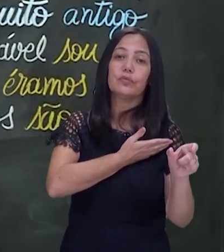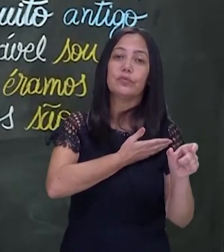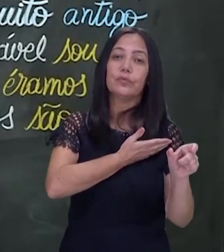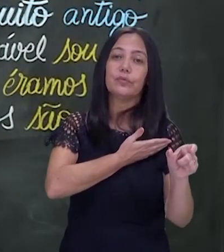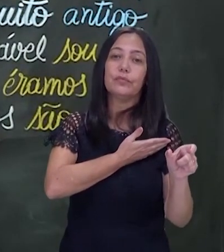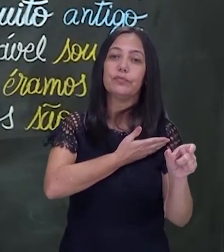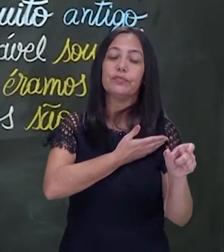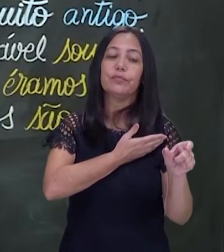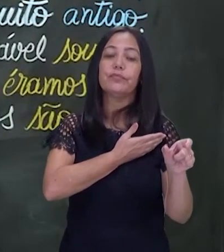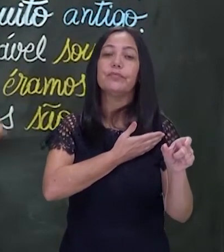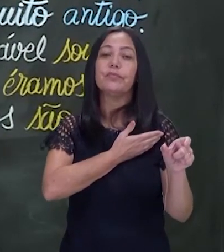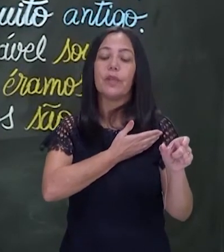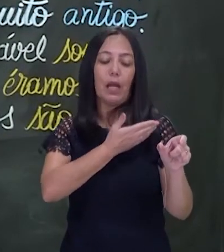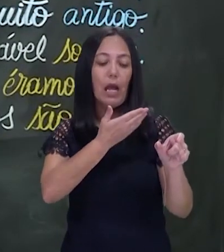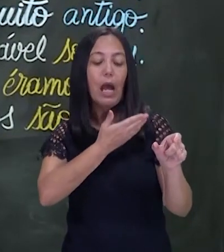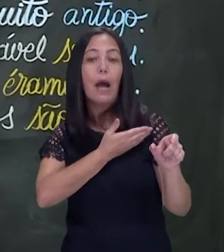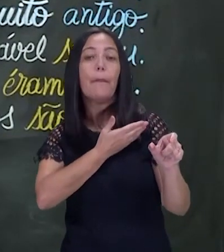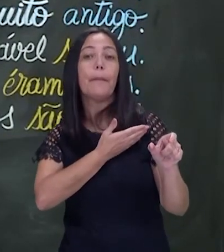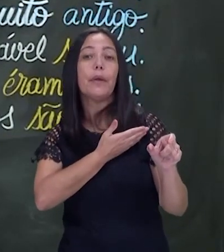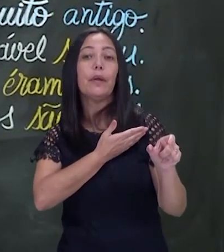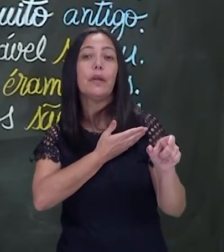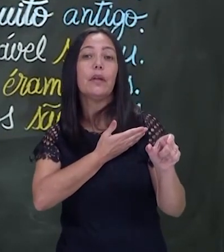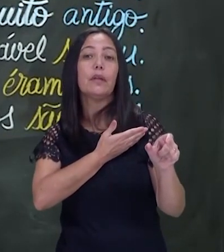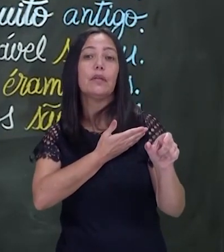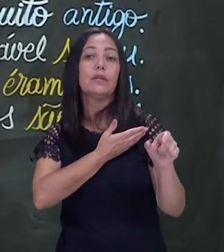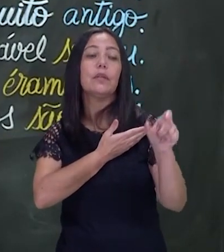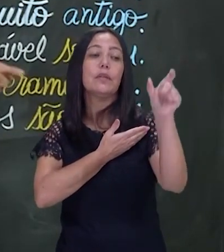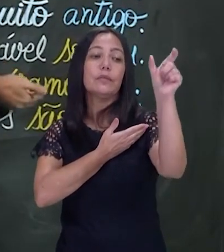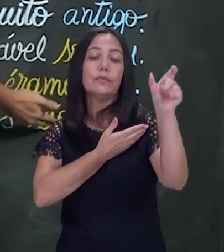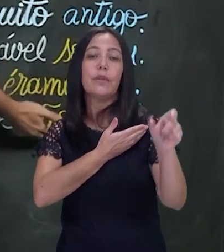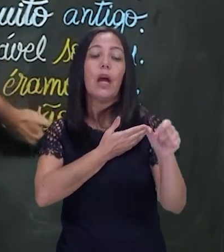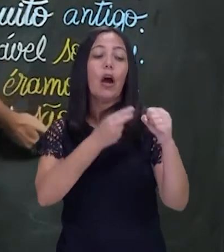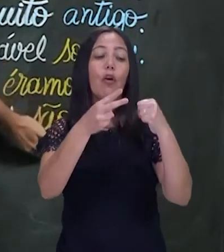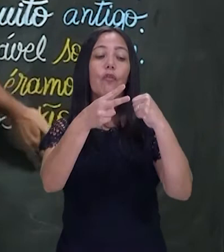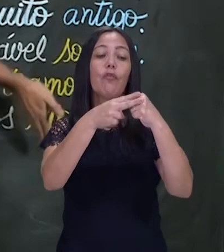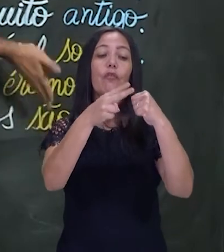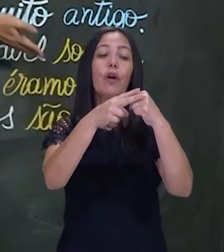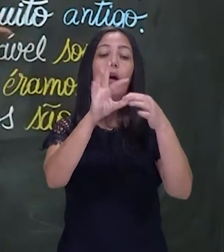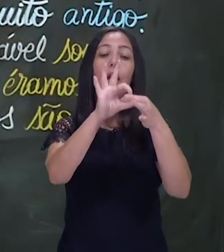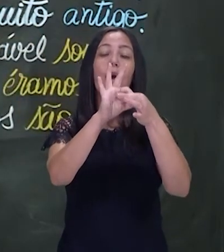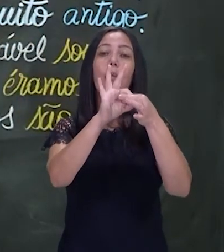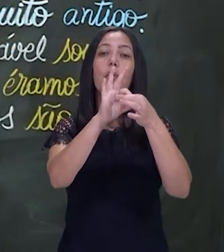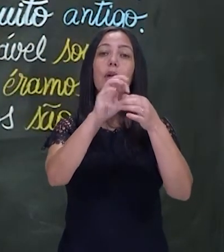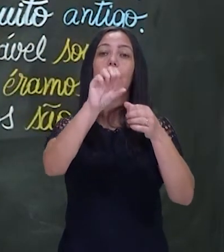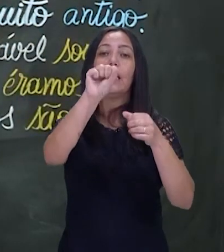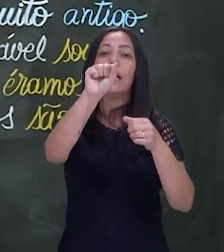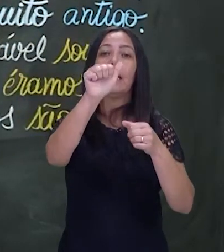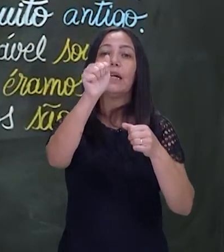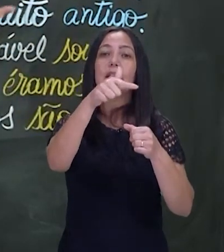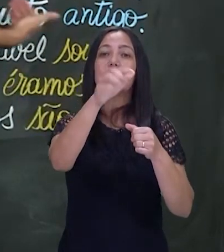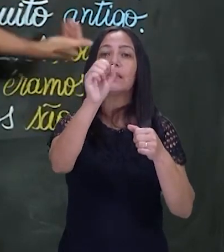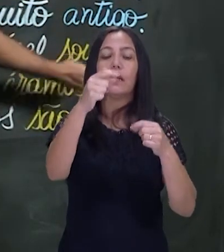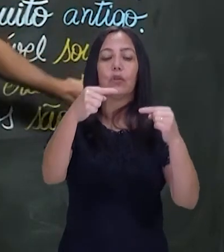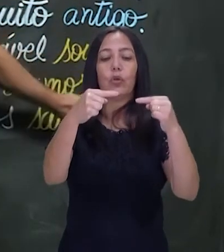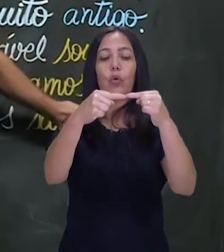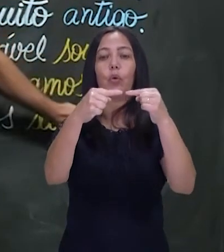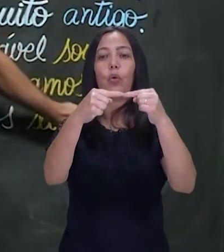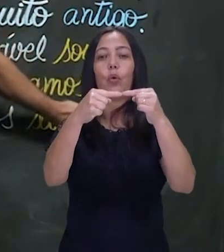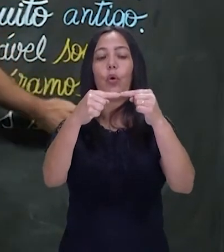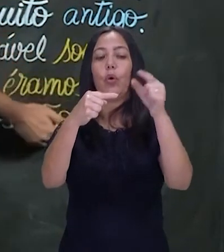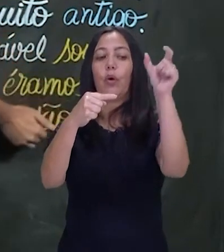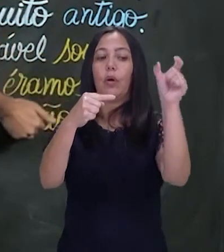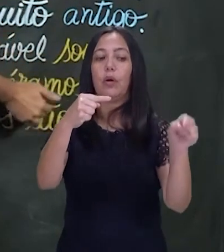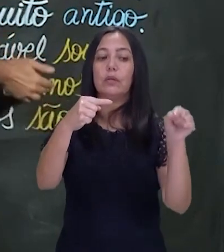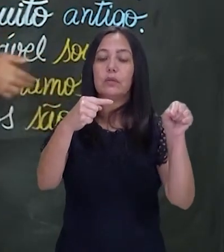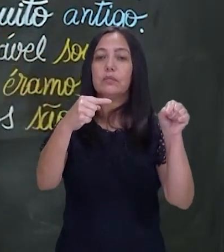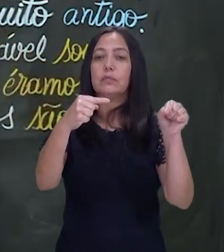do sujeito, amigos, a palavra mais importante. Verbo de ligação, são, porque concorda com o sujeito. Predicativo